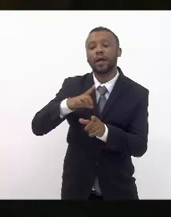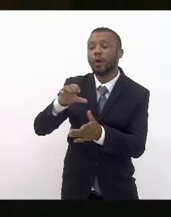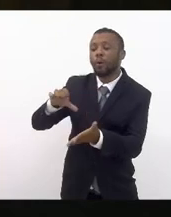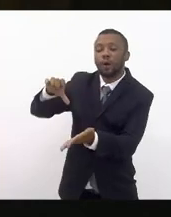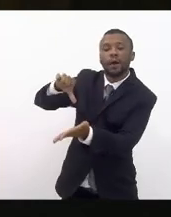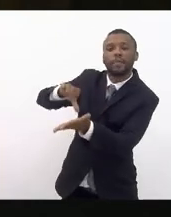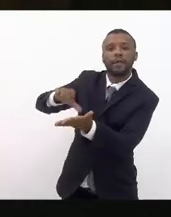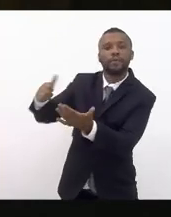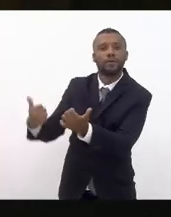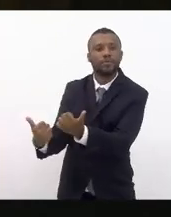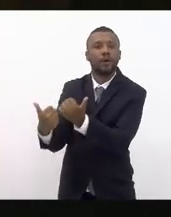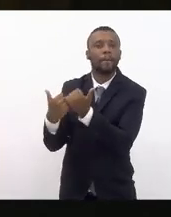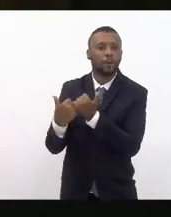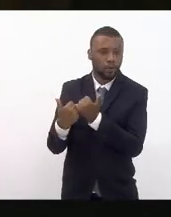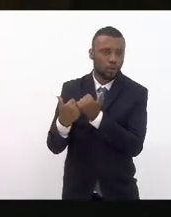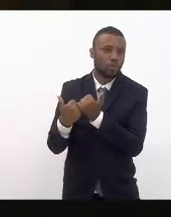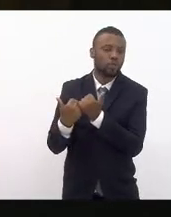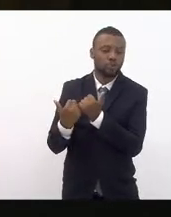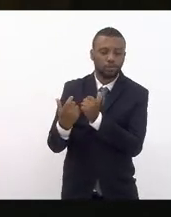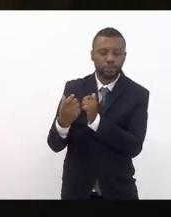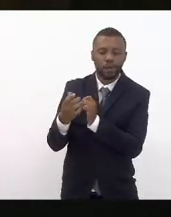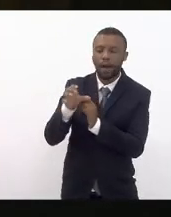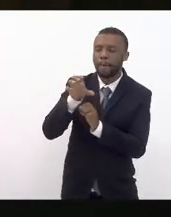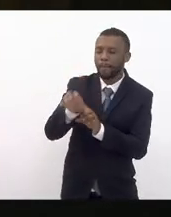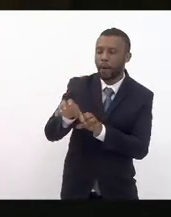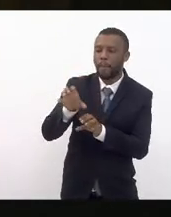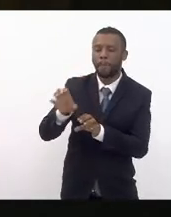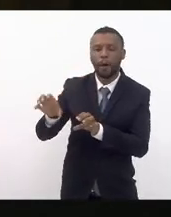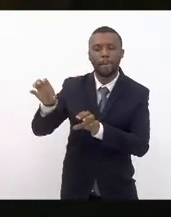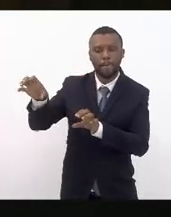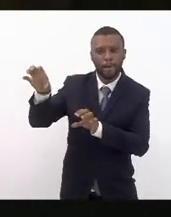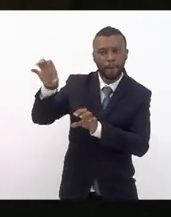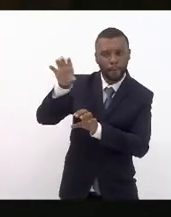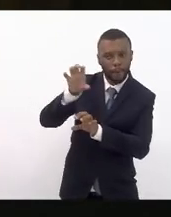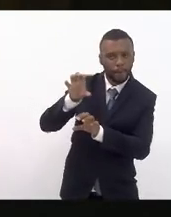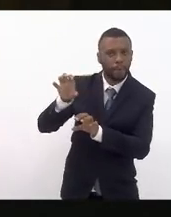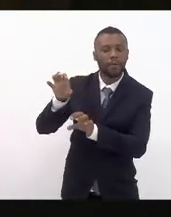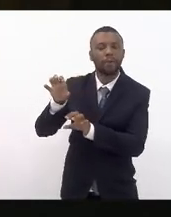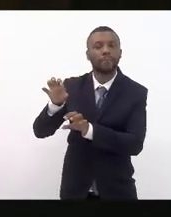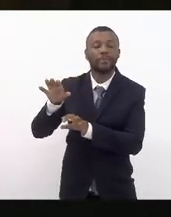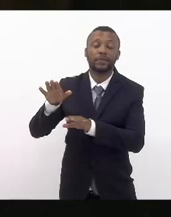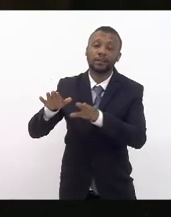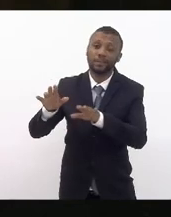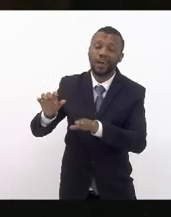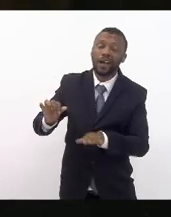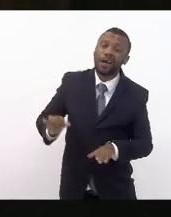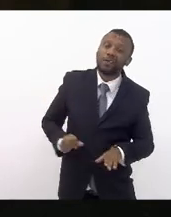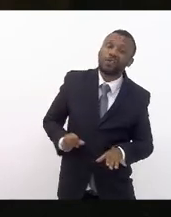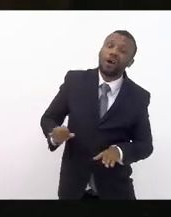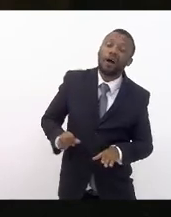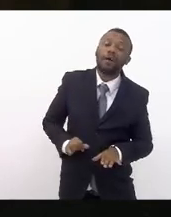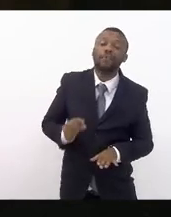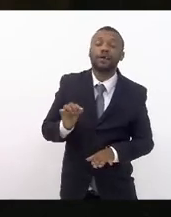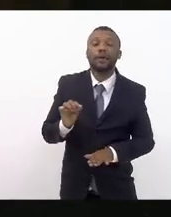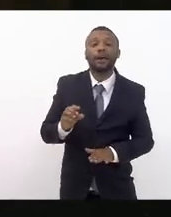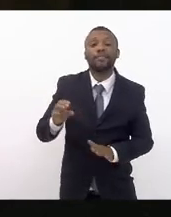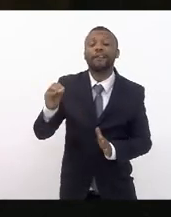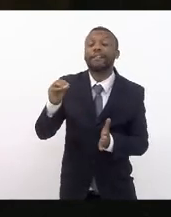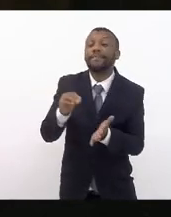de apoio regional, que vem sofrendo com a falta d'água, tia